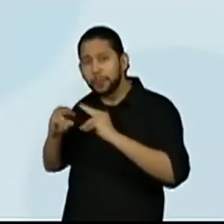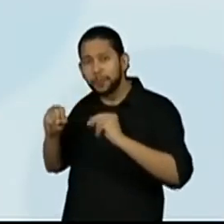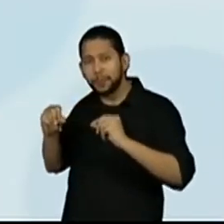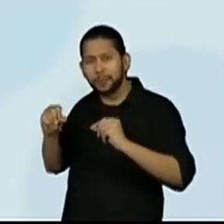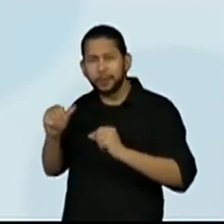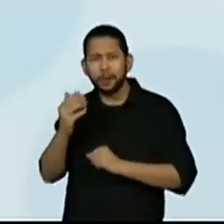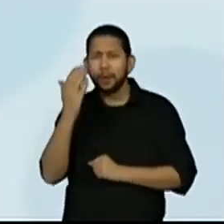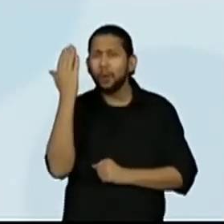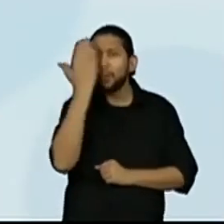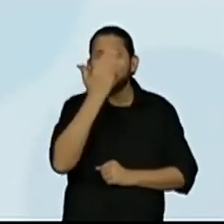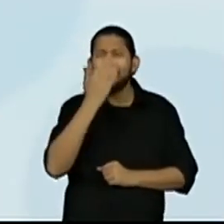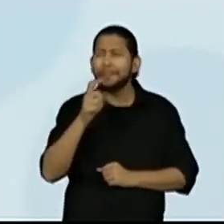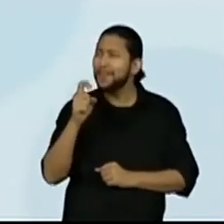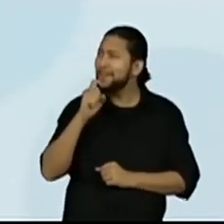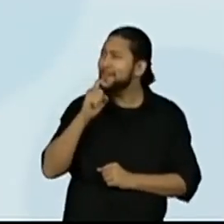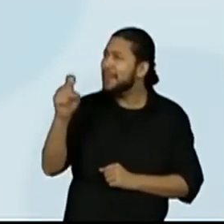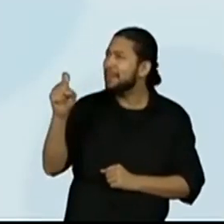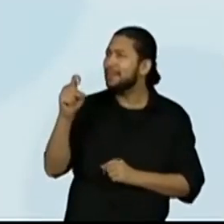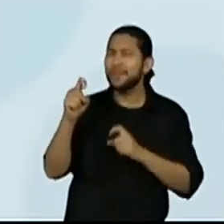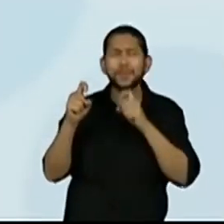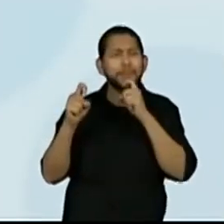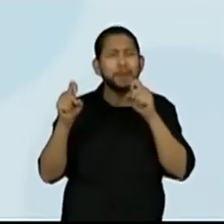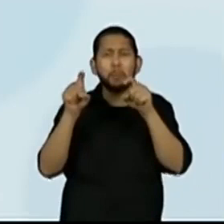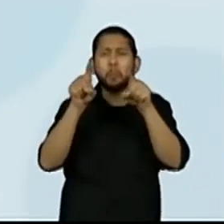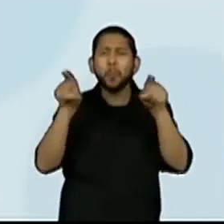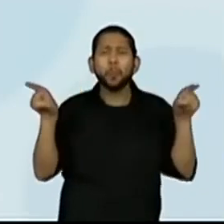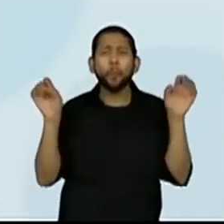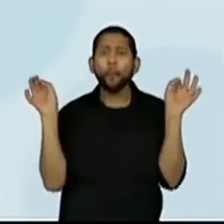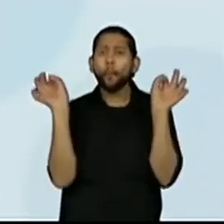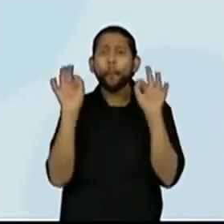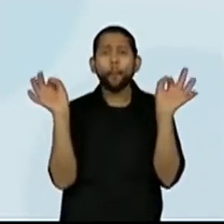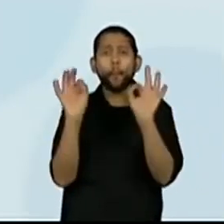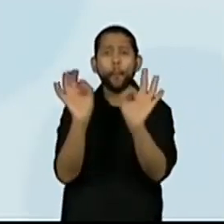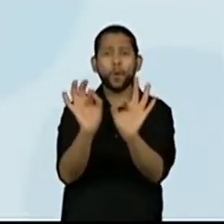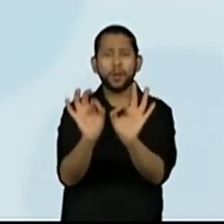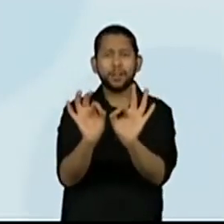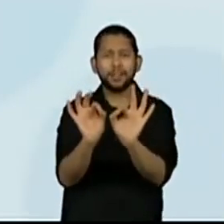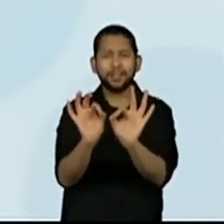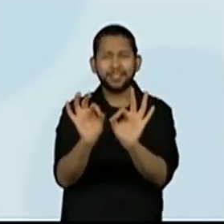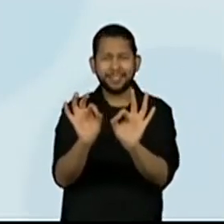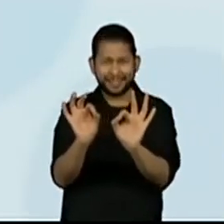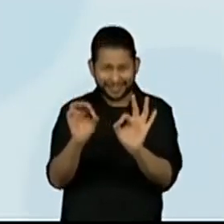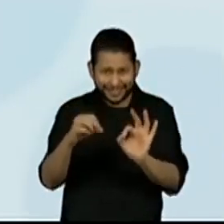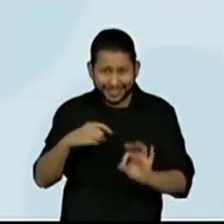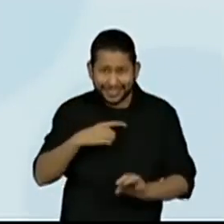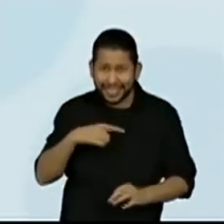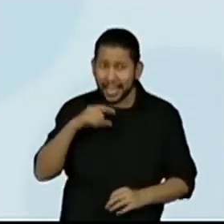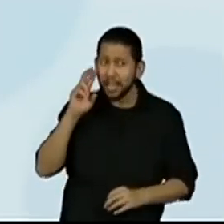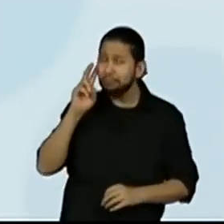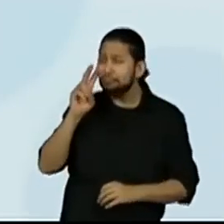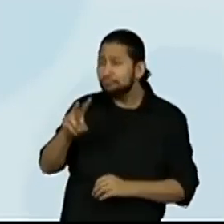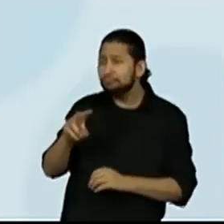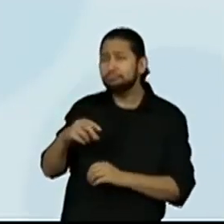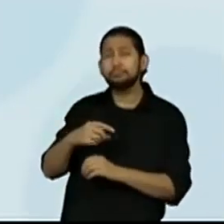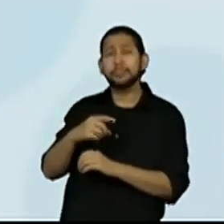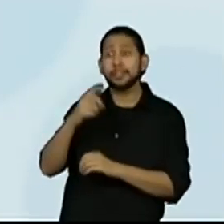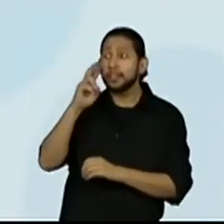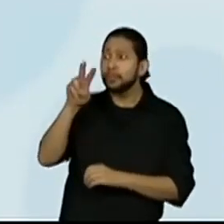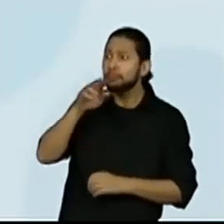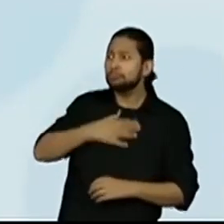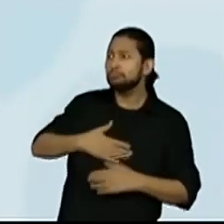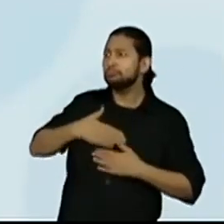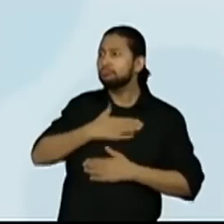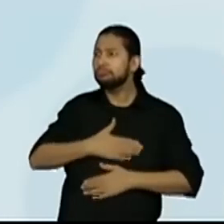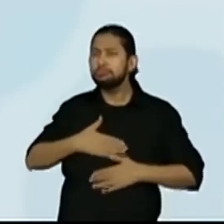vê uma folha verde em todo aquele sertão. Não há um ente daqueles que mostre satisfação.